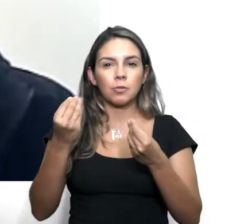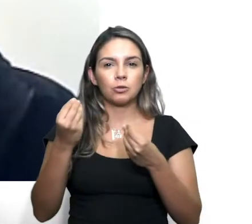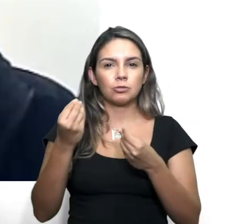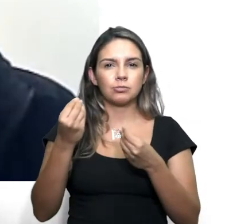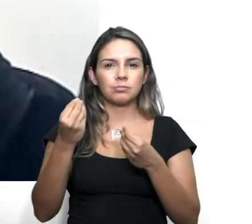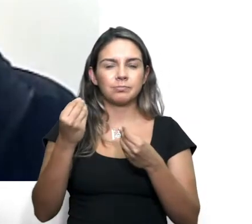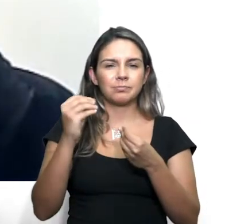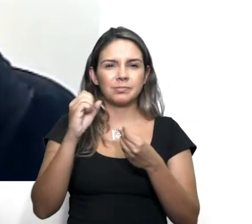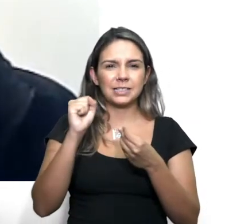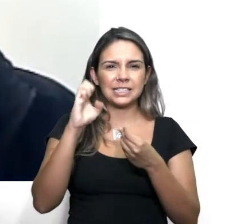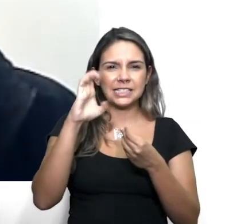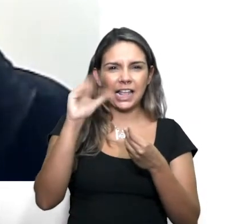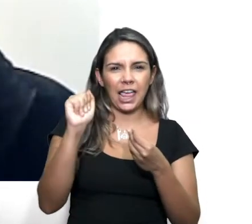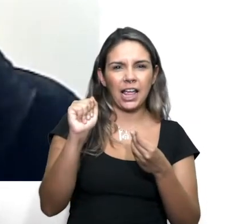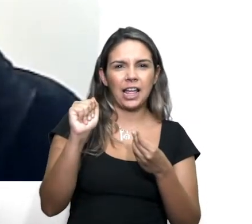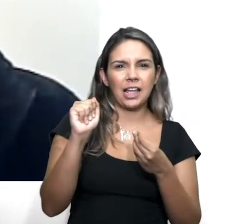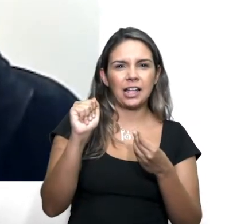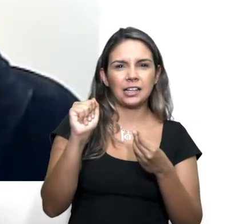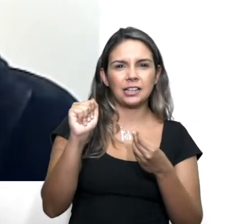seca, muito